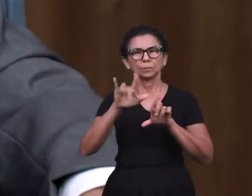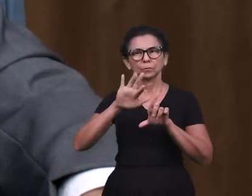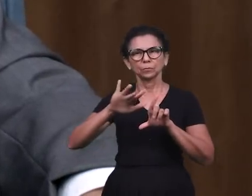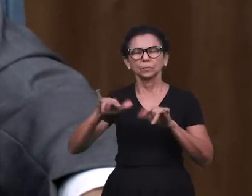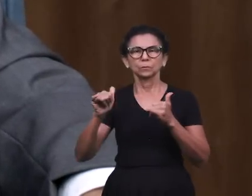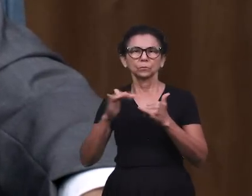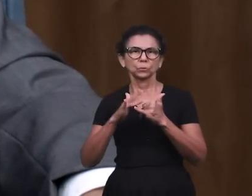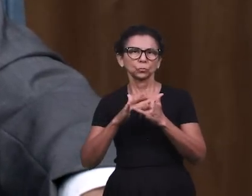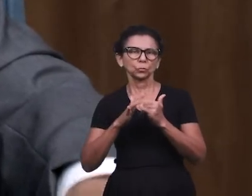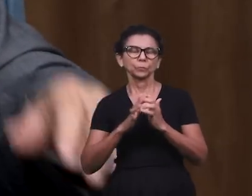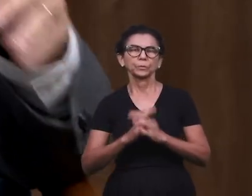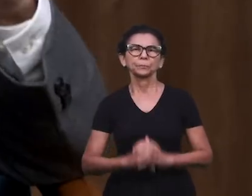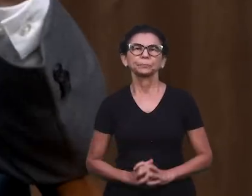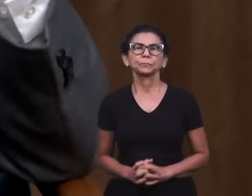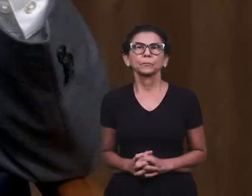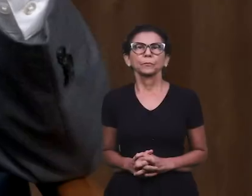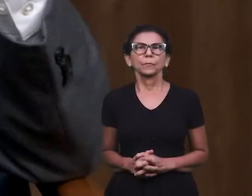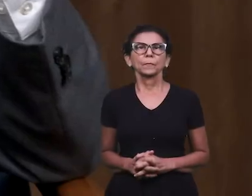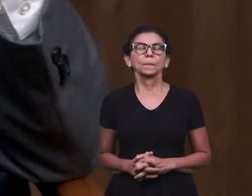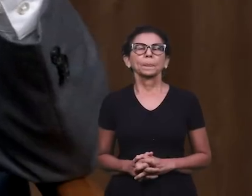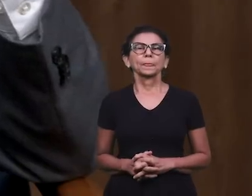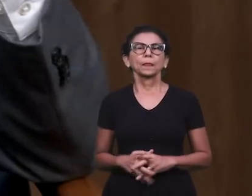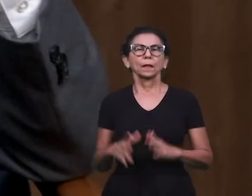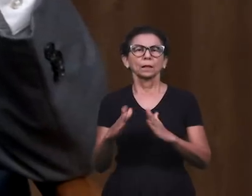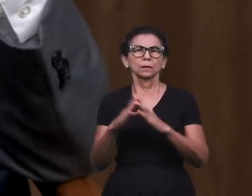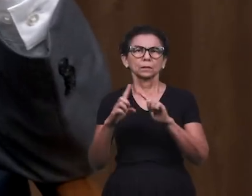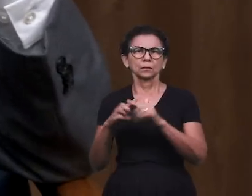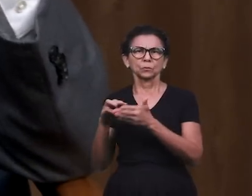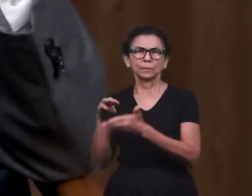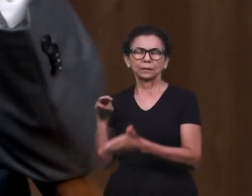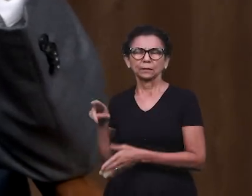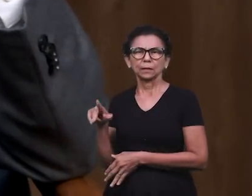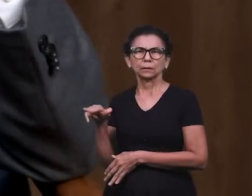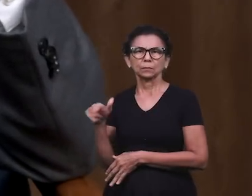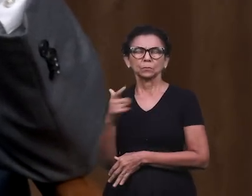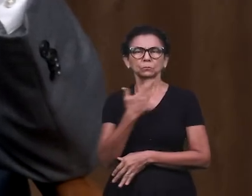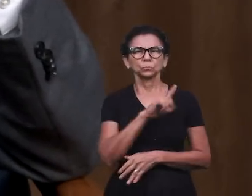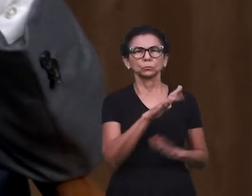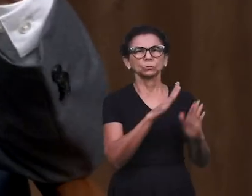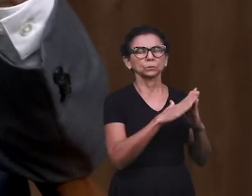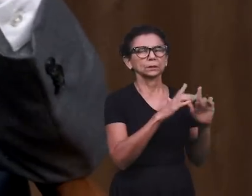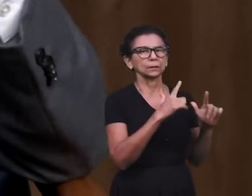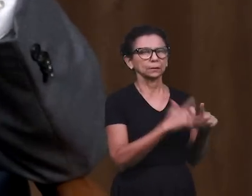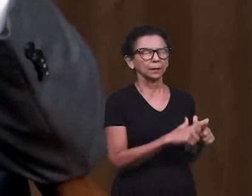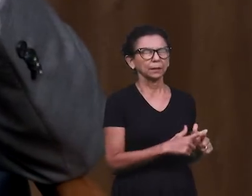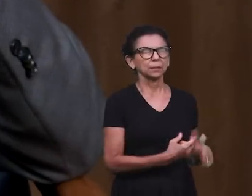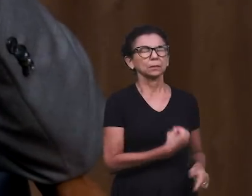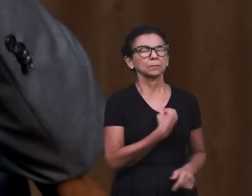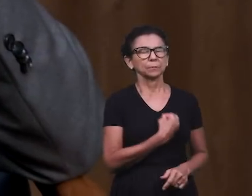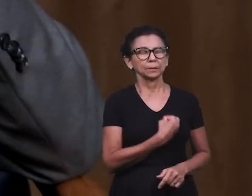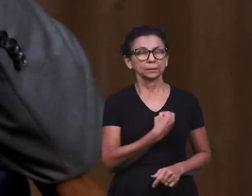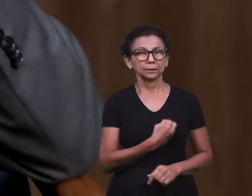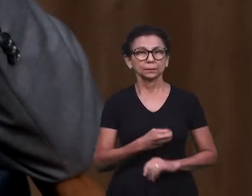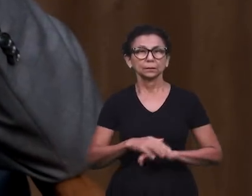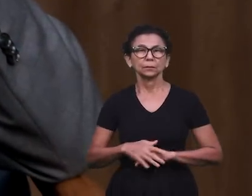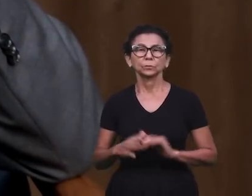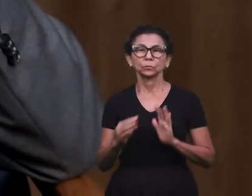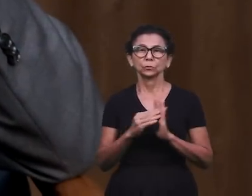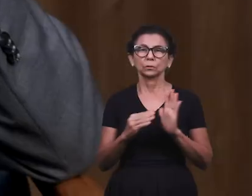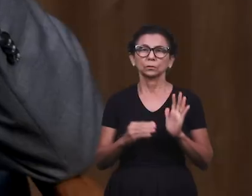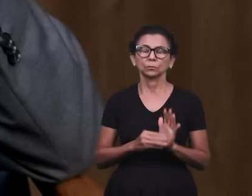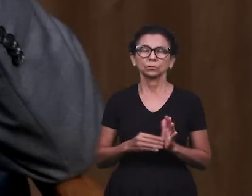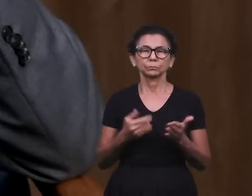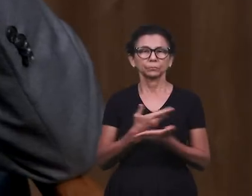no YouTube, irmãos nossos da Igreja Cristã Maranata, irmãos nossos de outras igrejas que também participam conosco, nossos